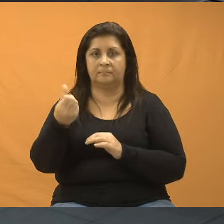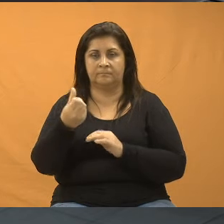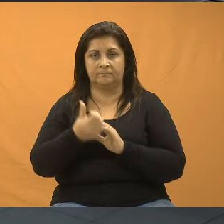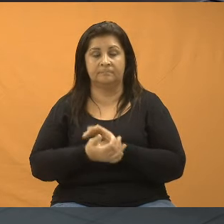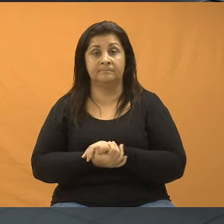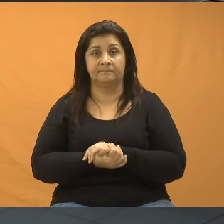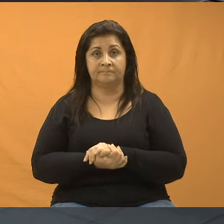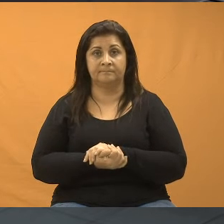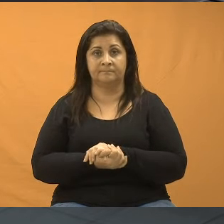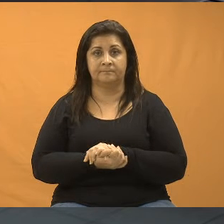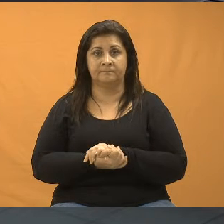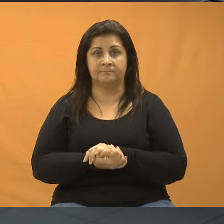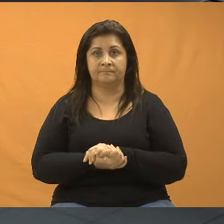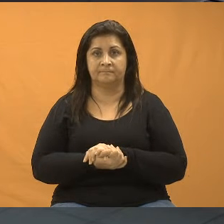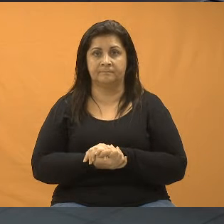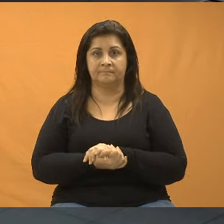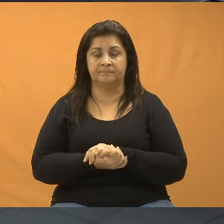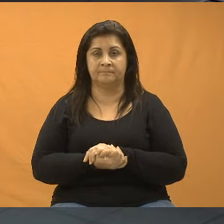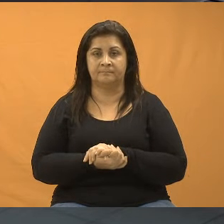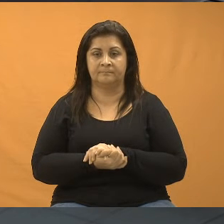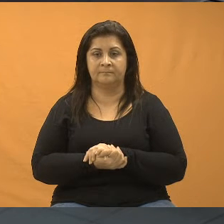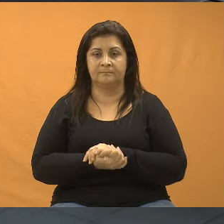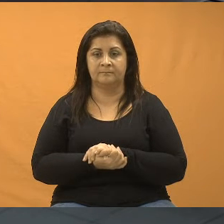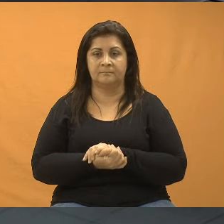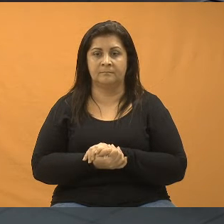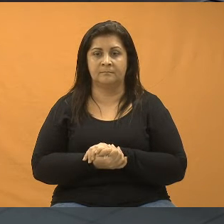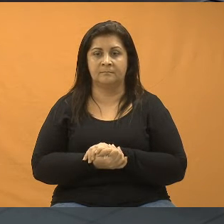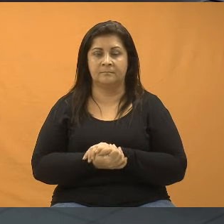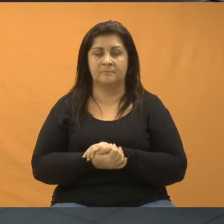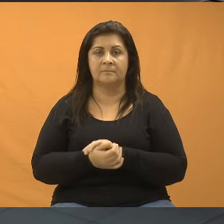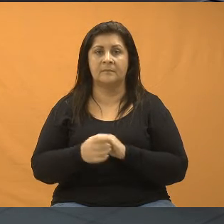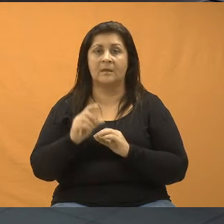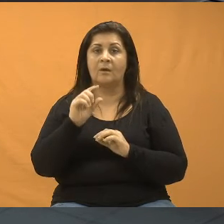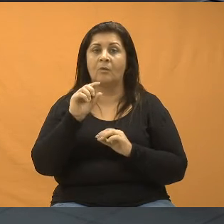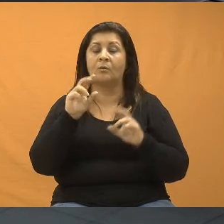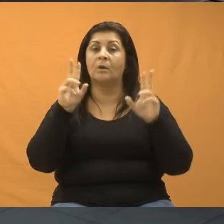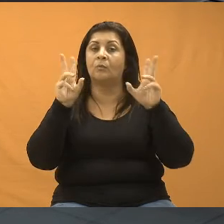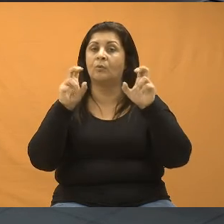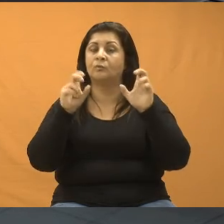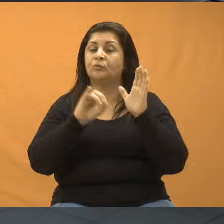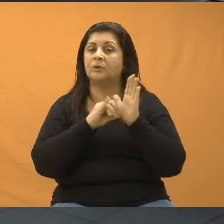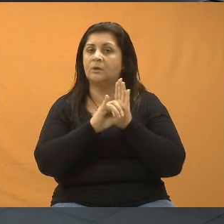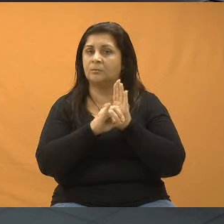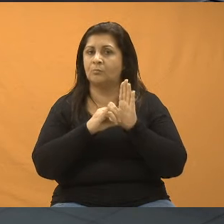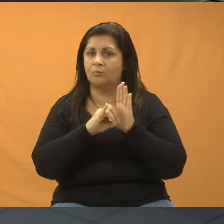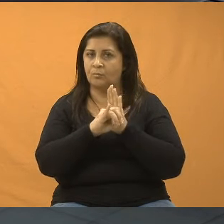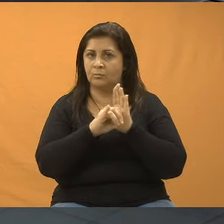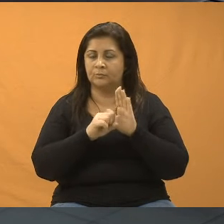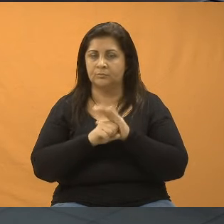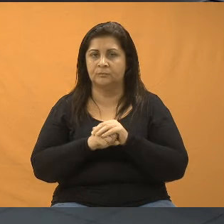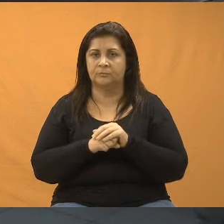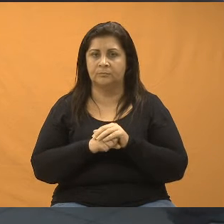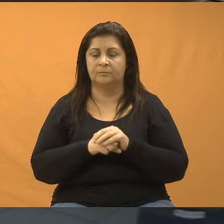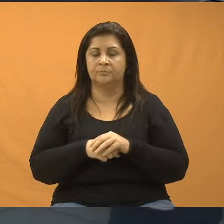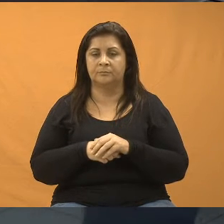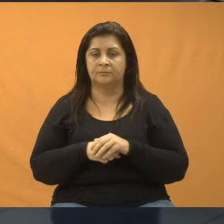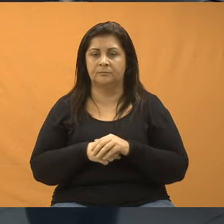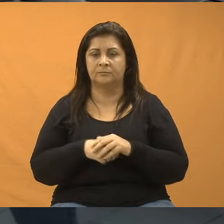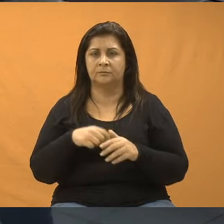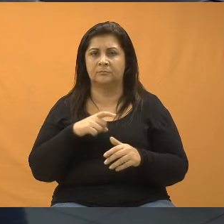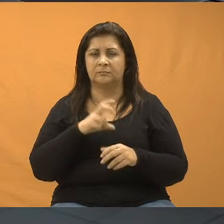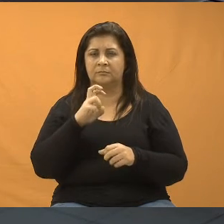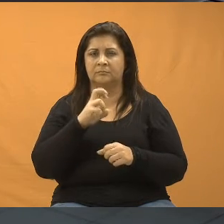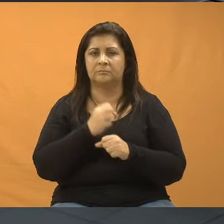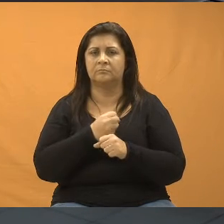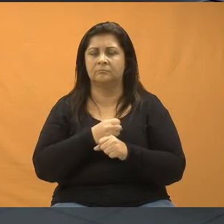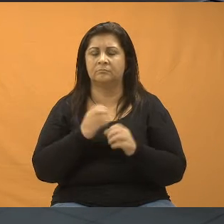2026, essa parte referente a impostos. Então, já está no ProSUS, tem uns 5